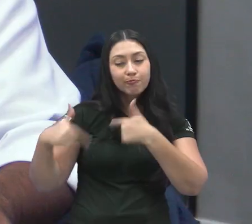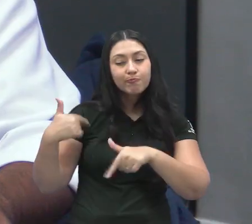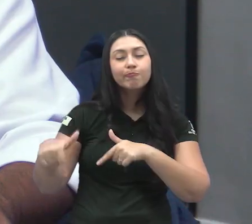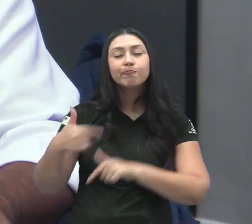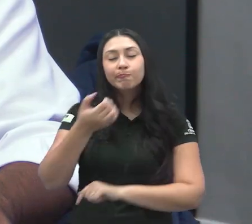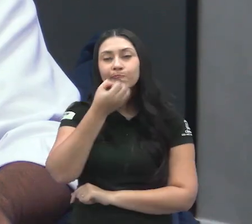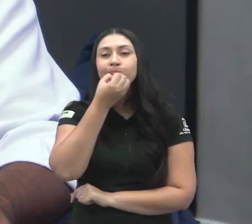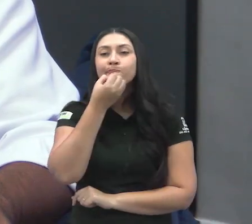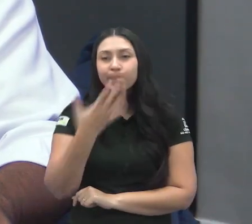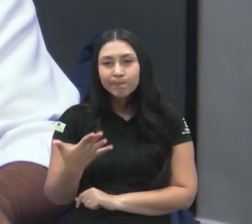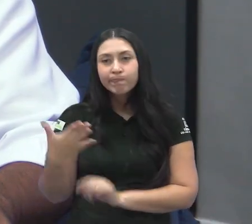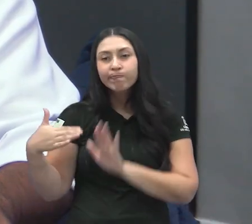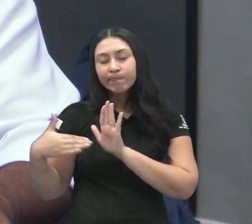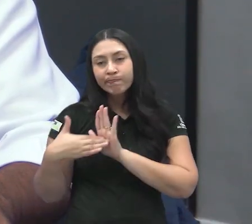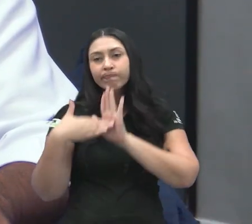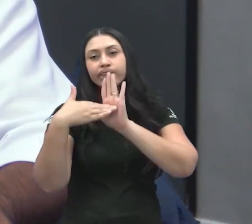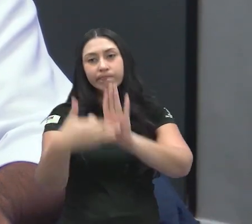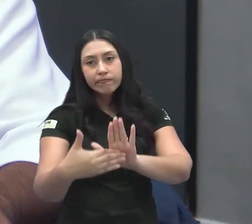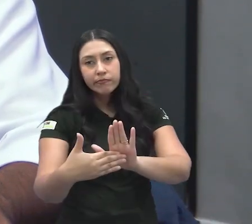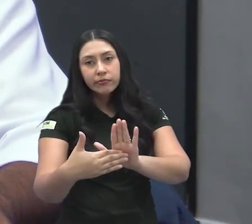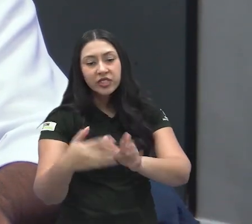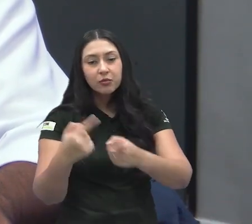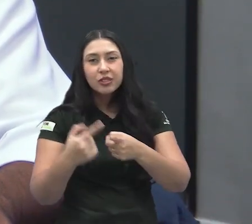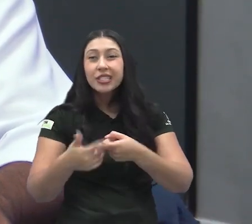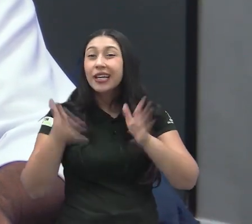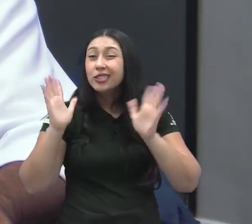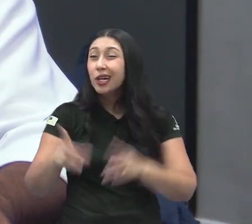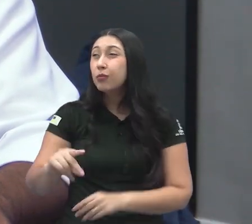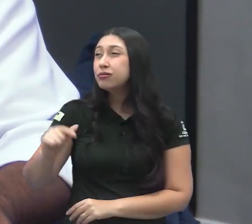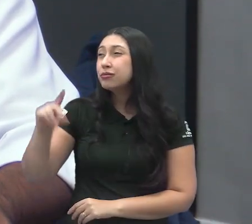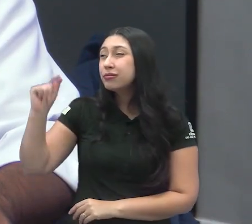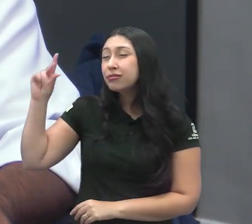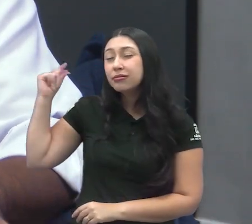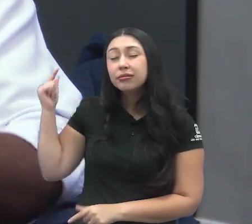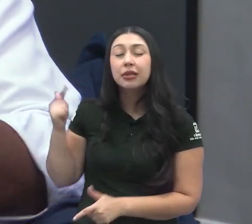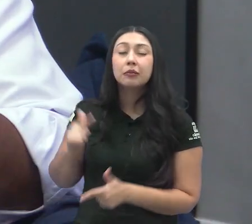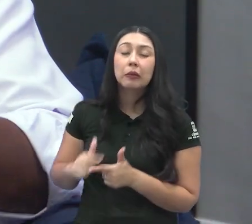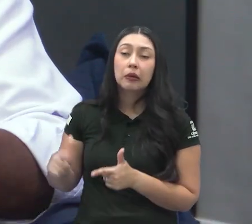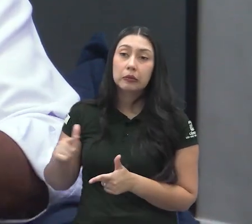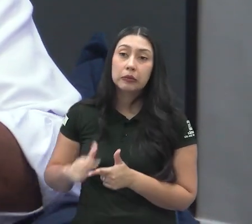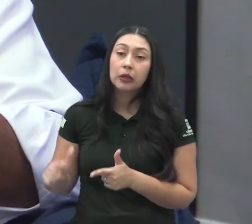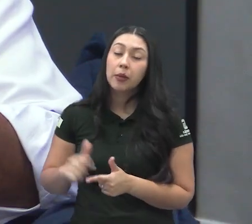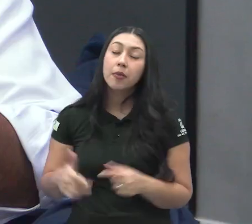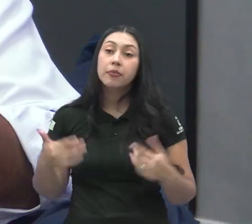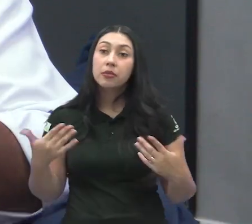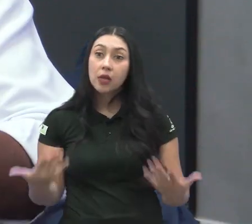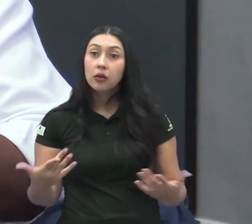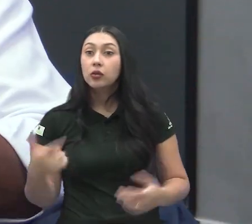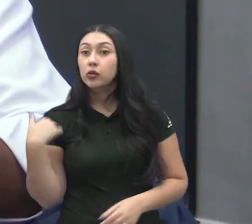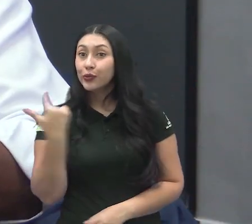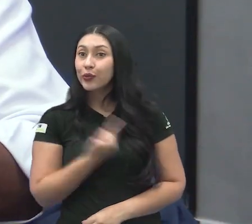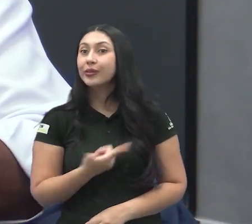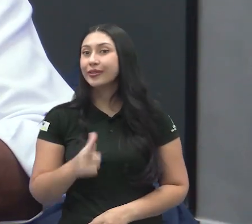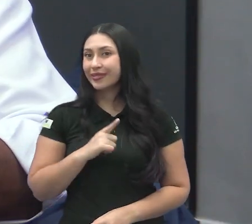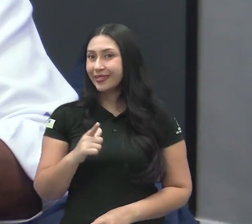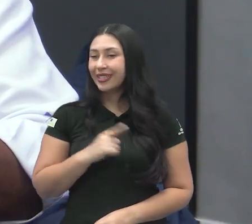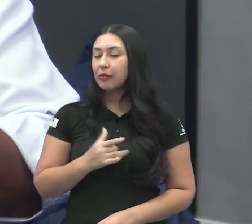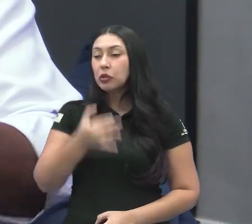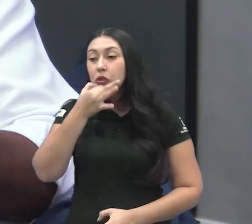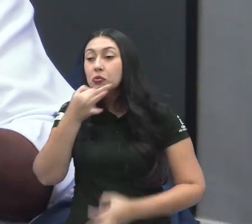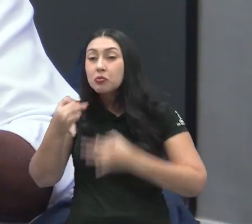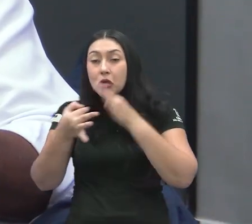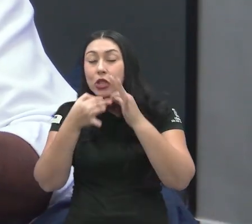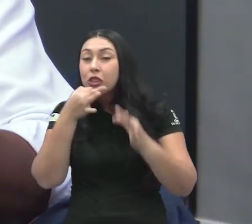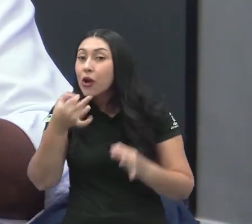vem satisfazer um anseio, uma necessidade que ela tem esperado, né? Então a gente tem muito disso e eu fico feliz